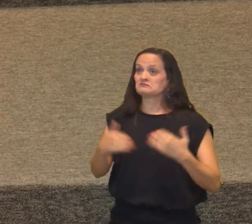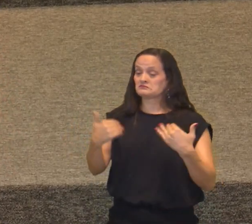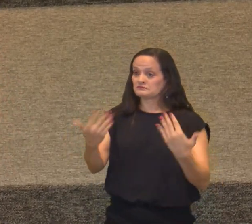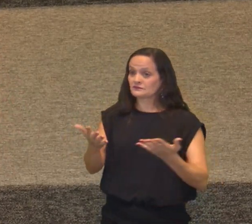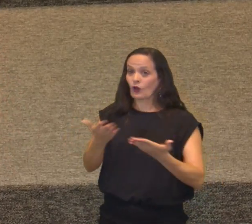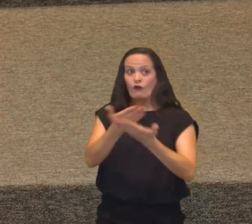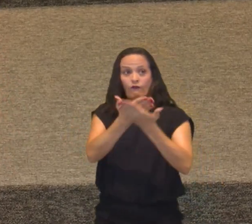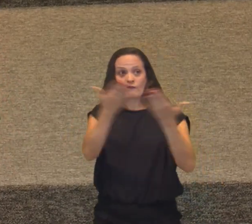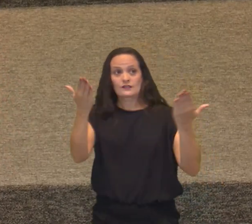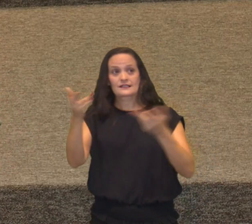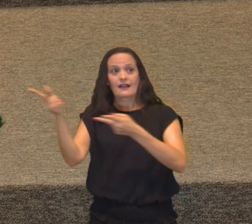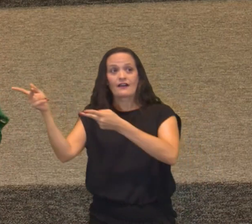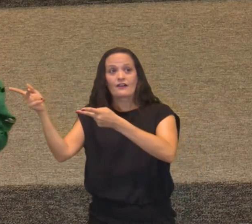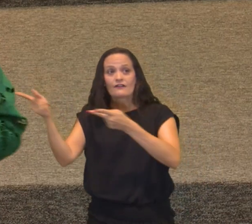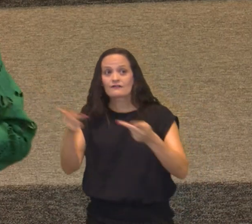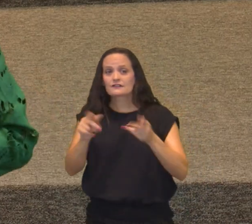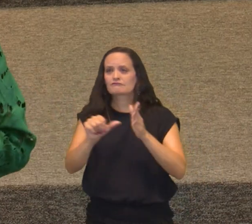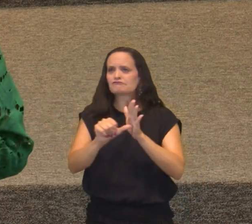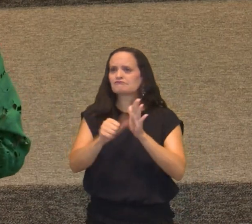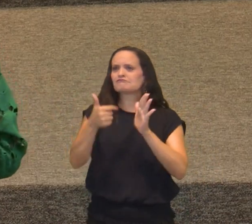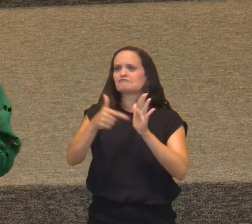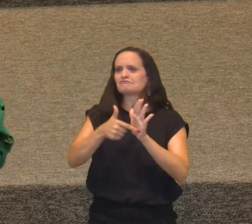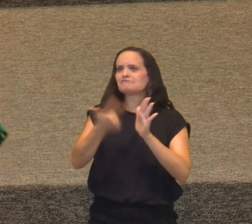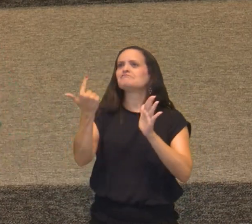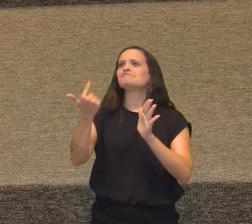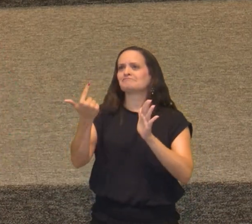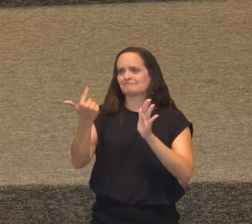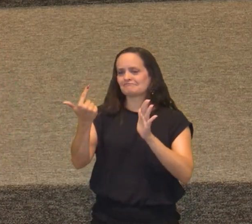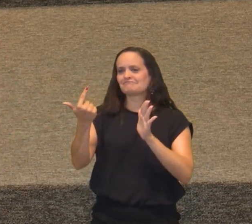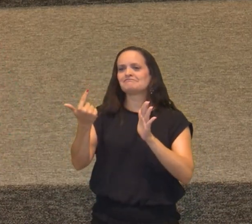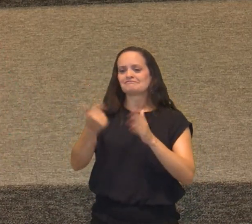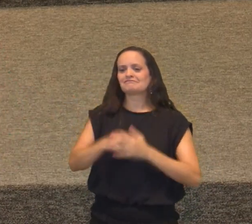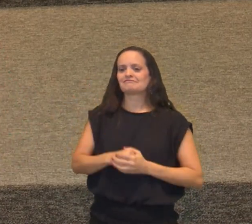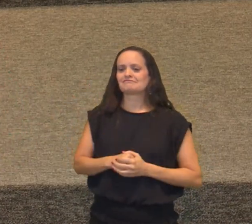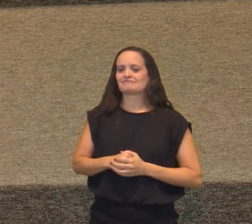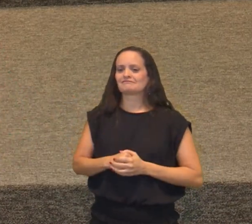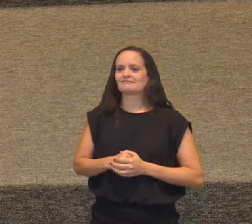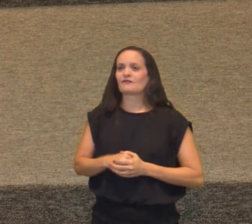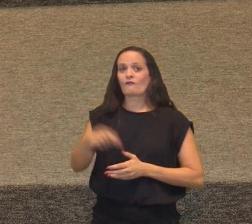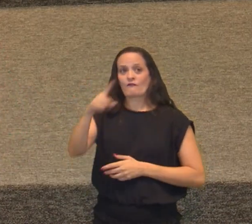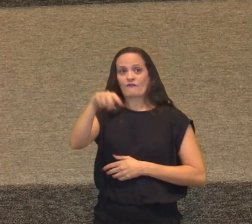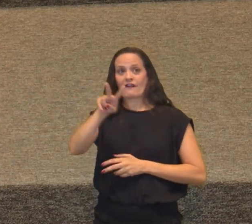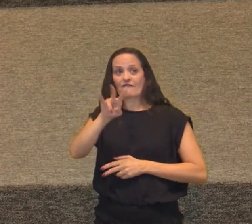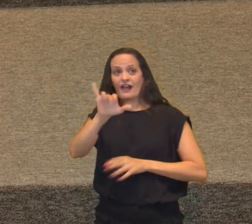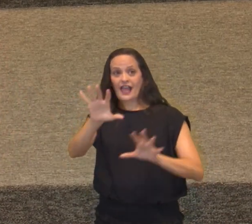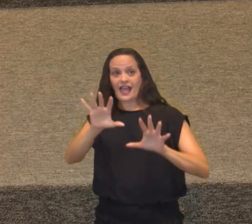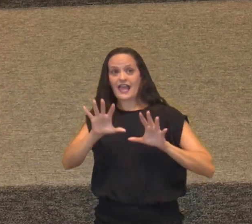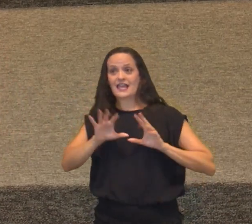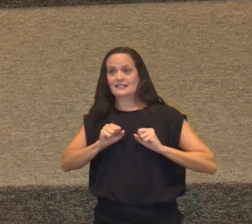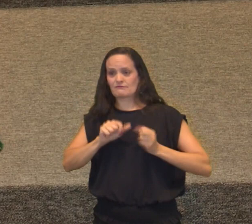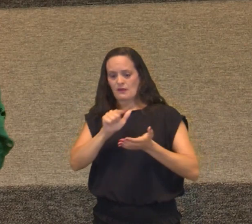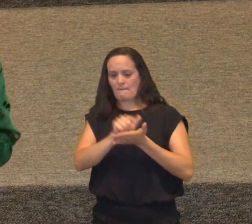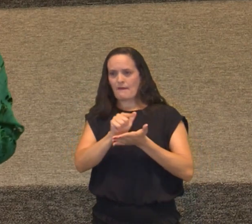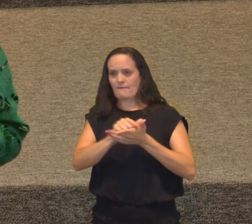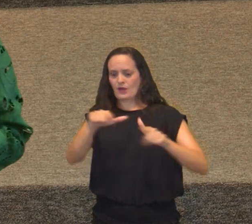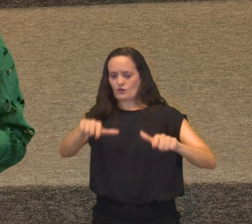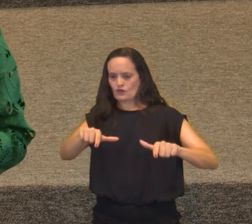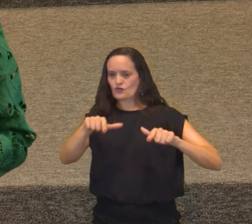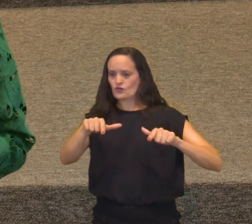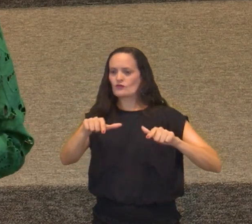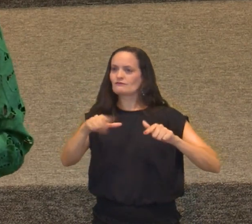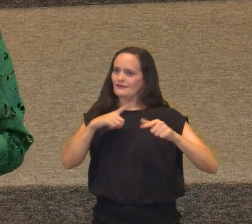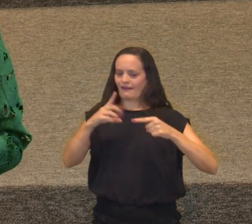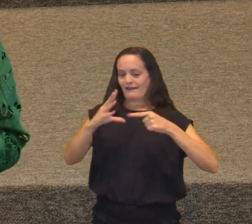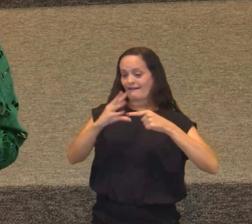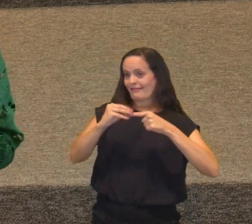nos visita, seja pela primeira, segunda ou outra vez, irão receber de nossos introdutores esta caneta,